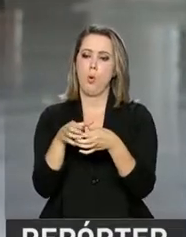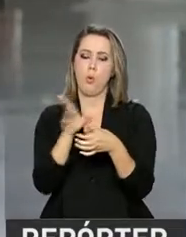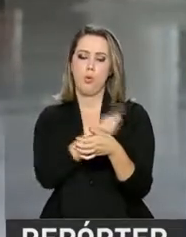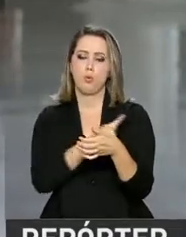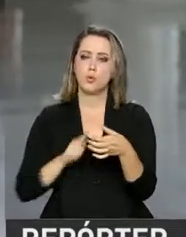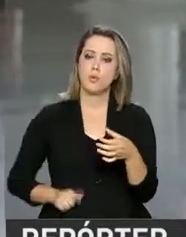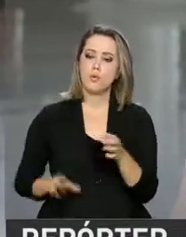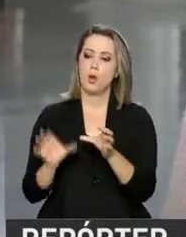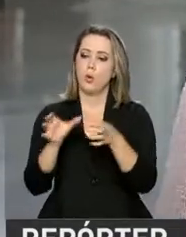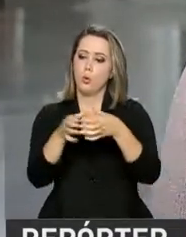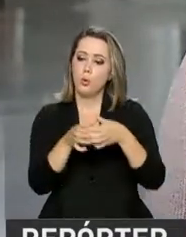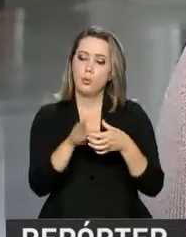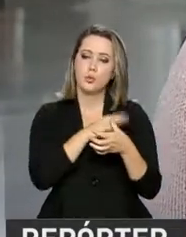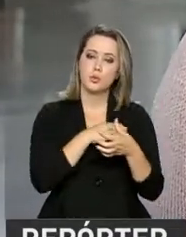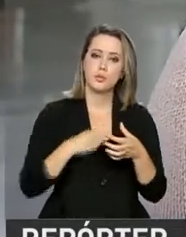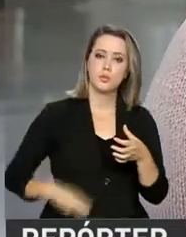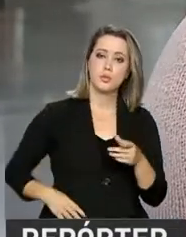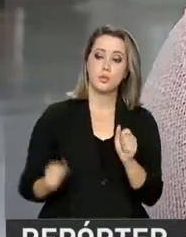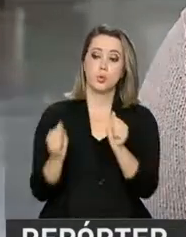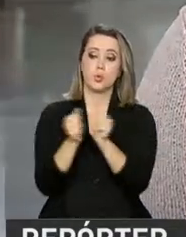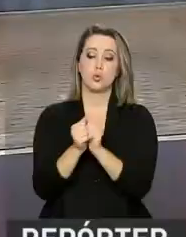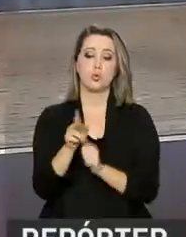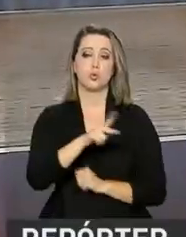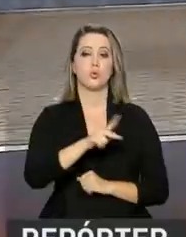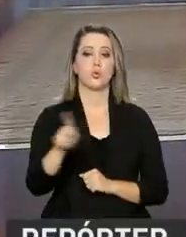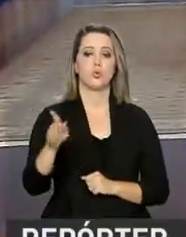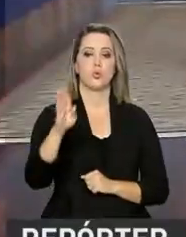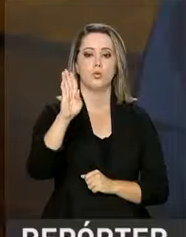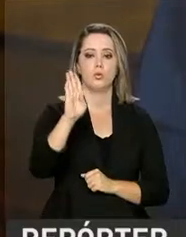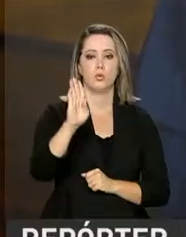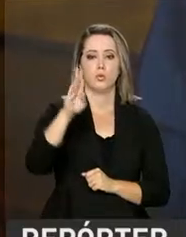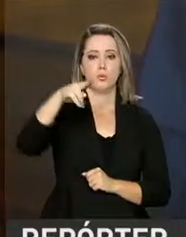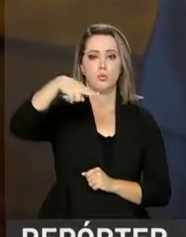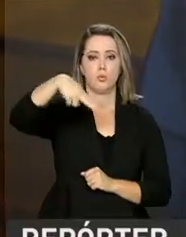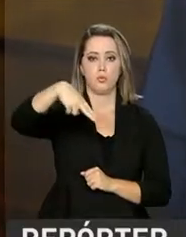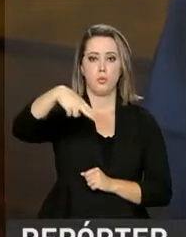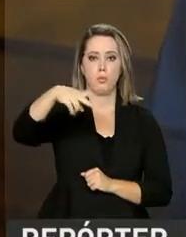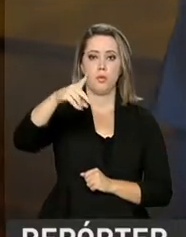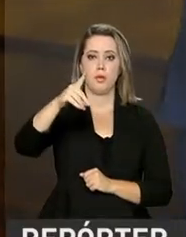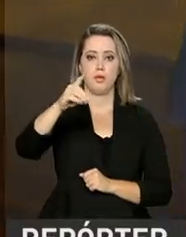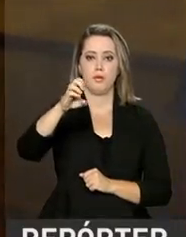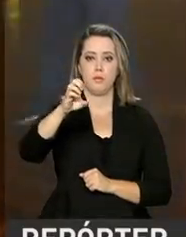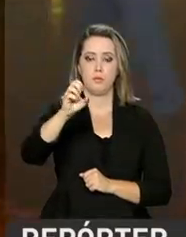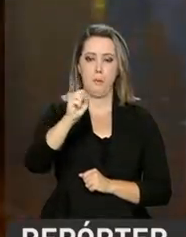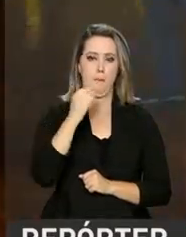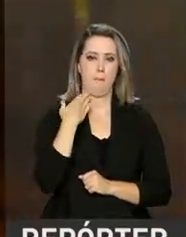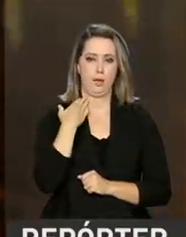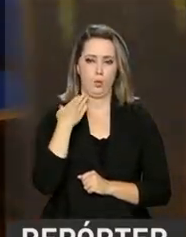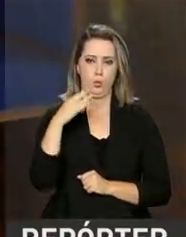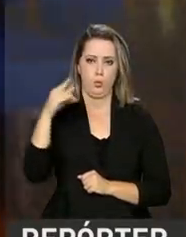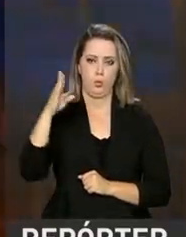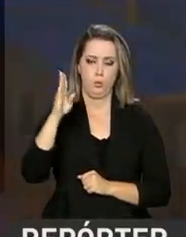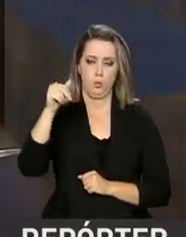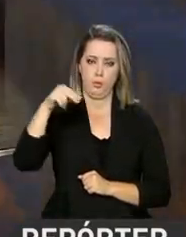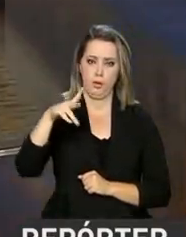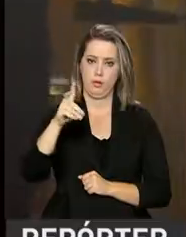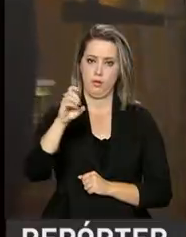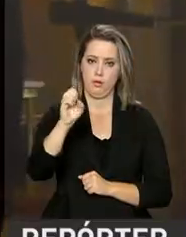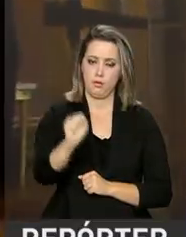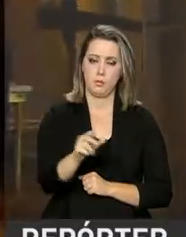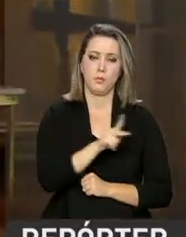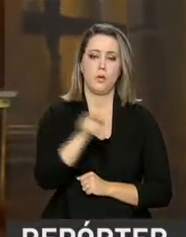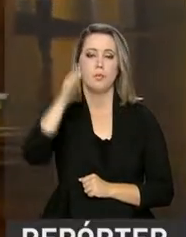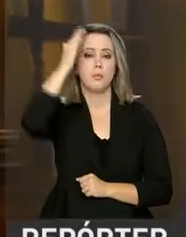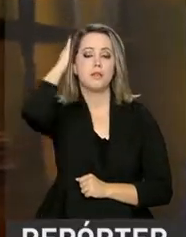e o presidente do bnds no palácio da alvorada o presidente michel temer defendeu que a